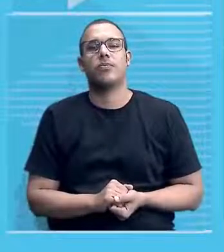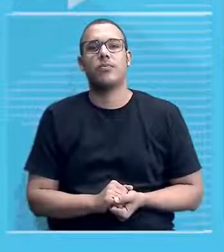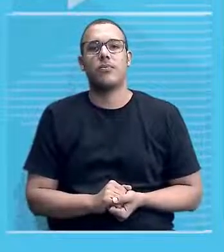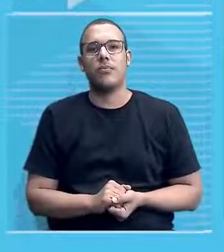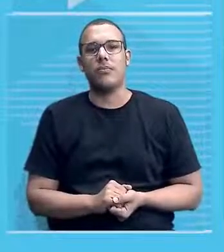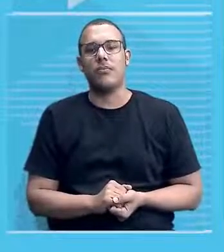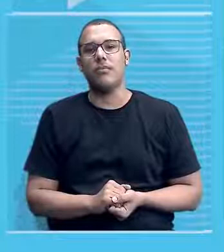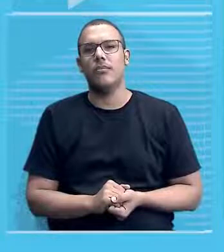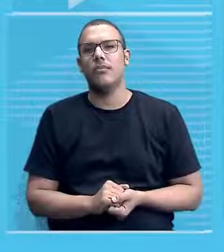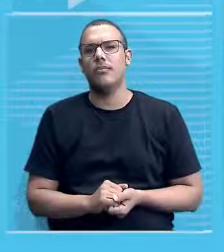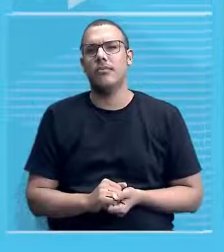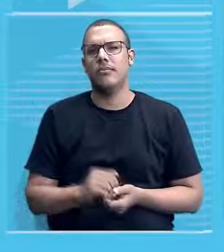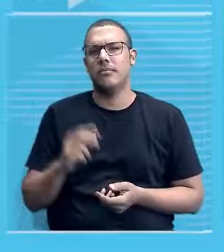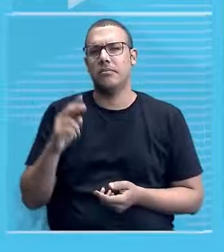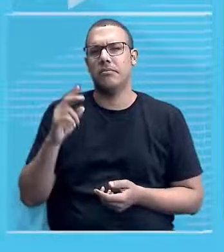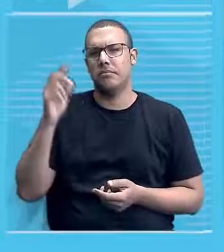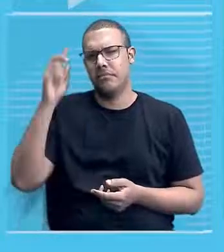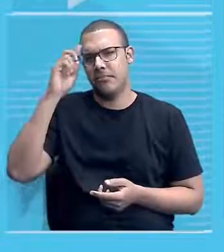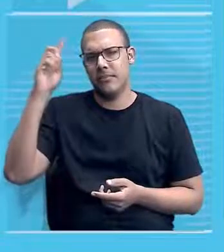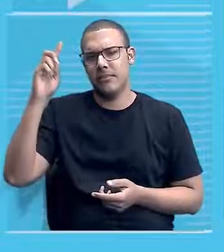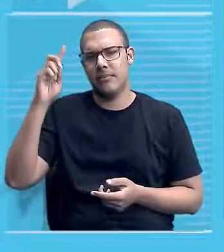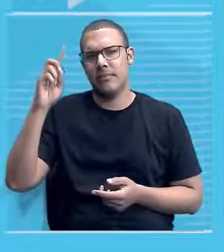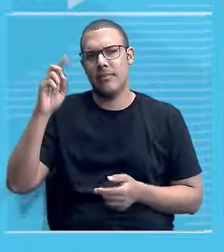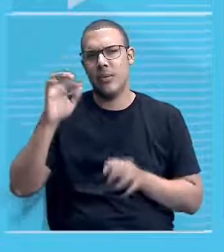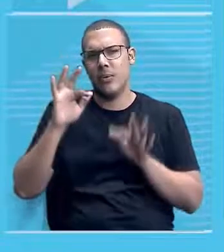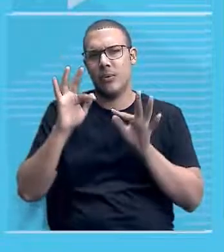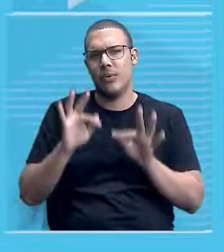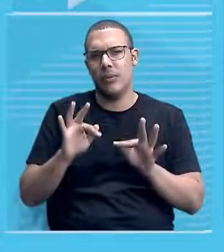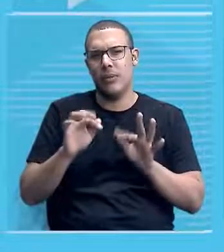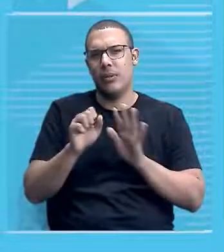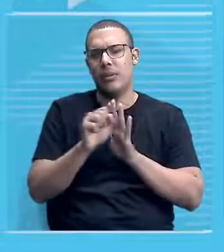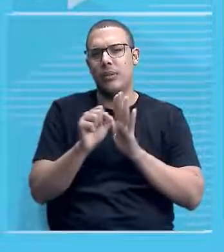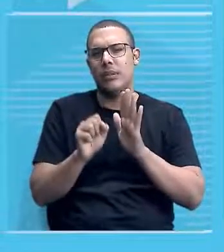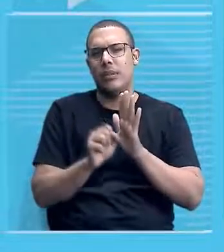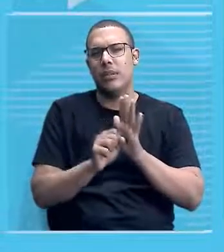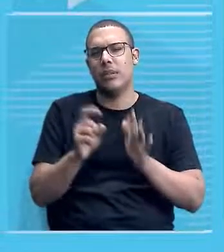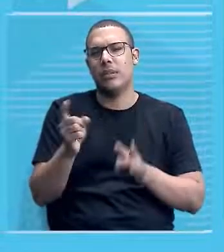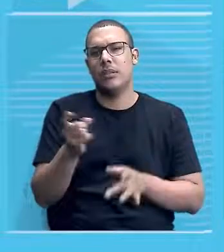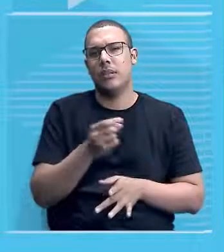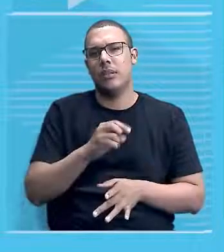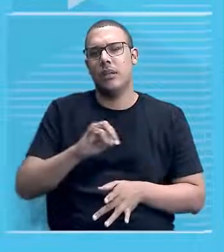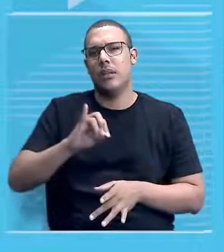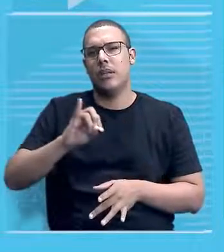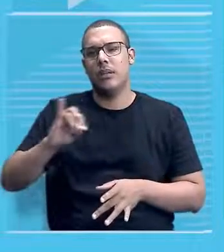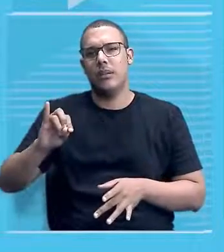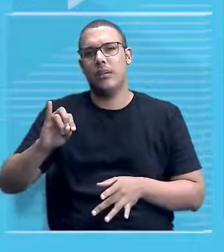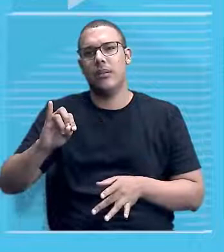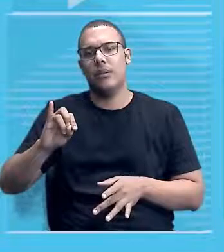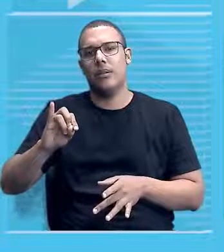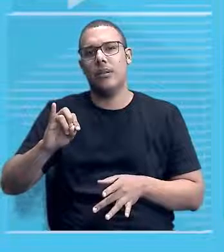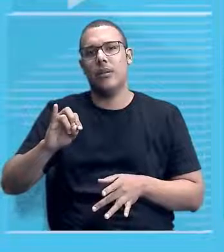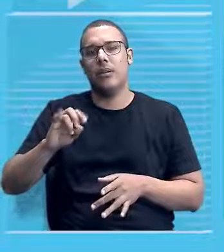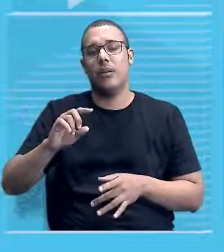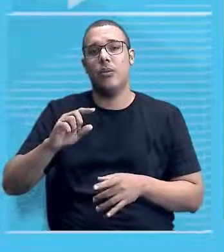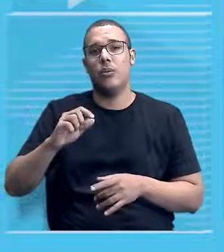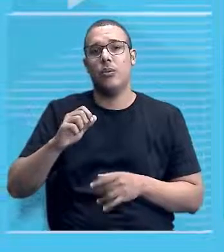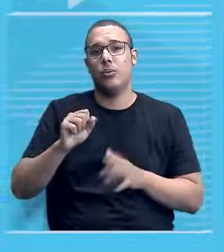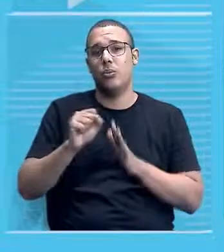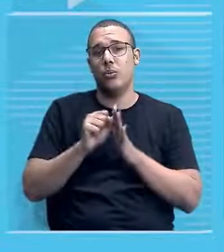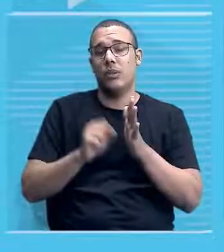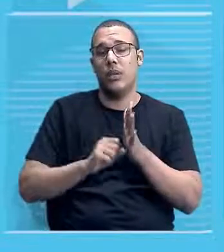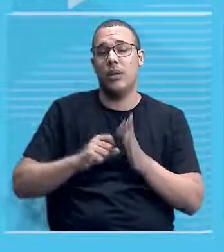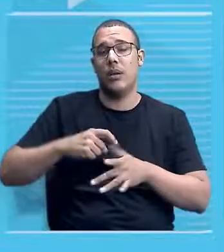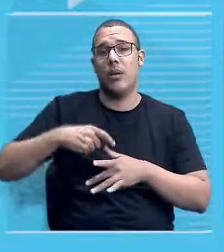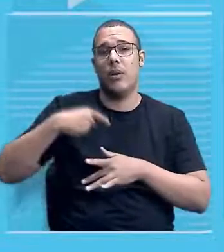imagina naquele tempo lá no final do século 18 Um século depois em que o Brasil